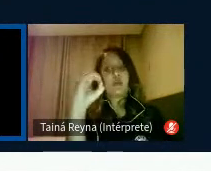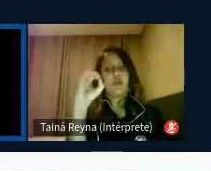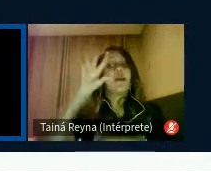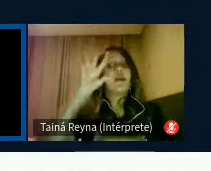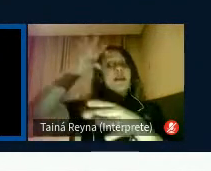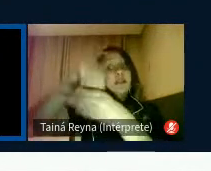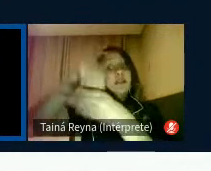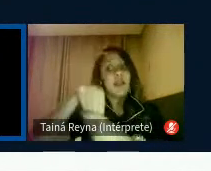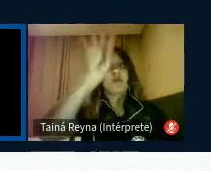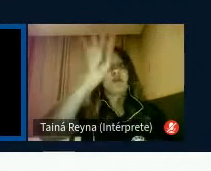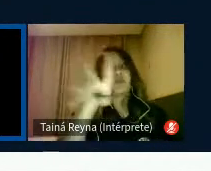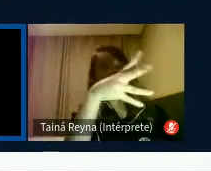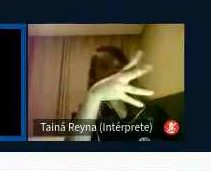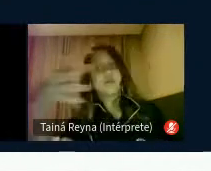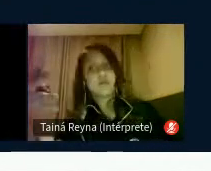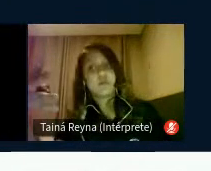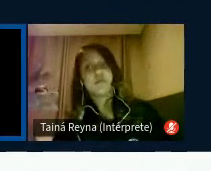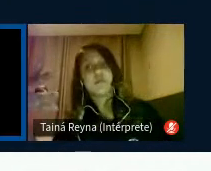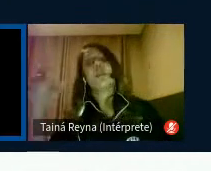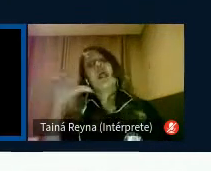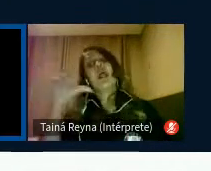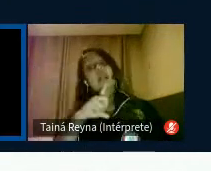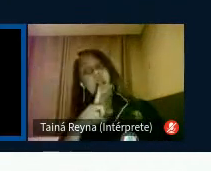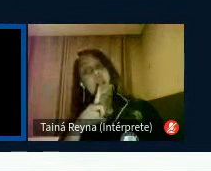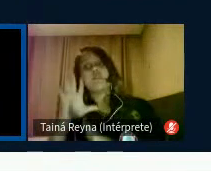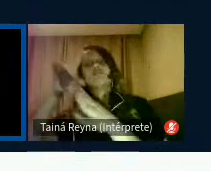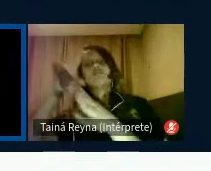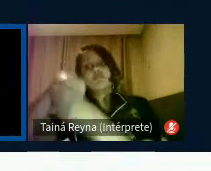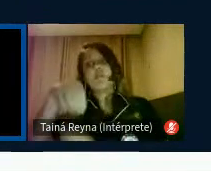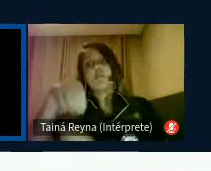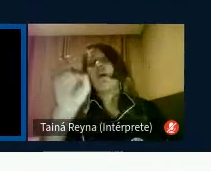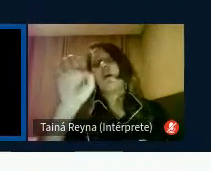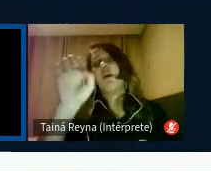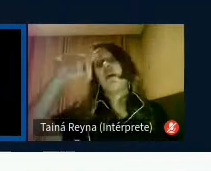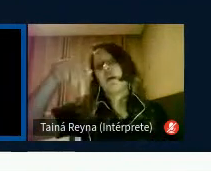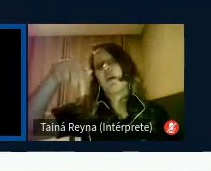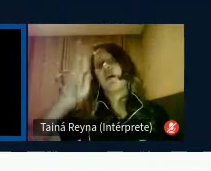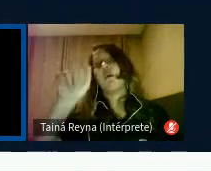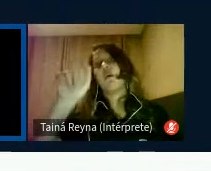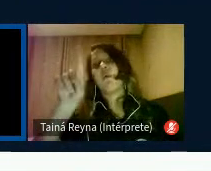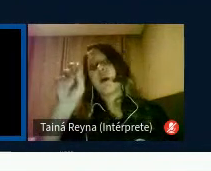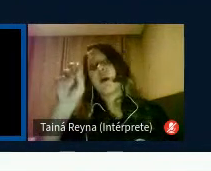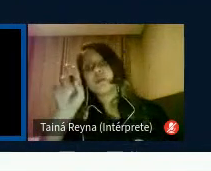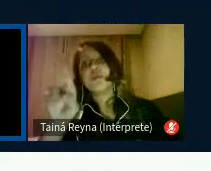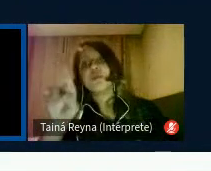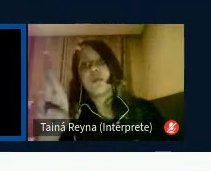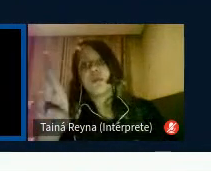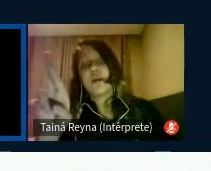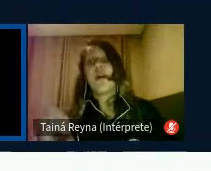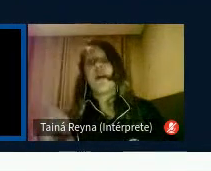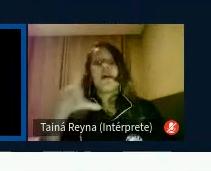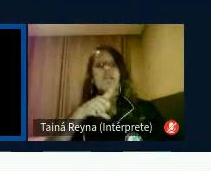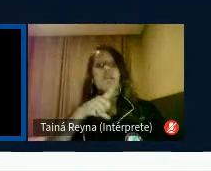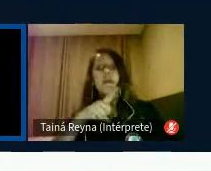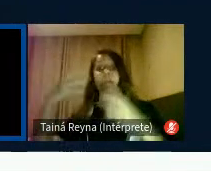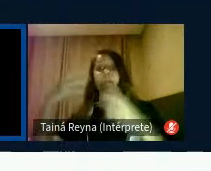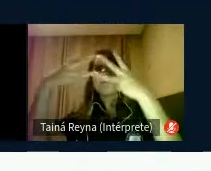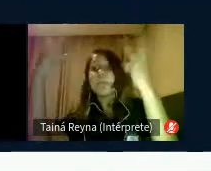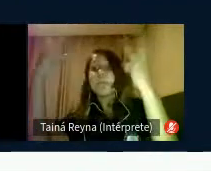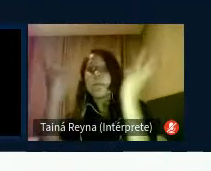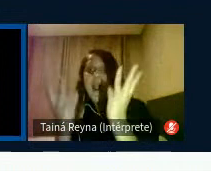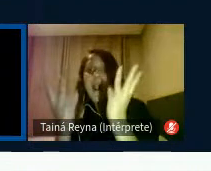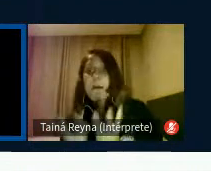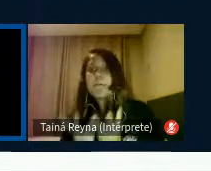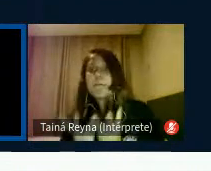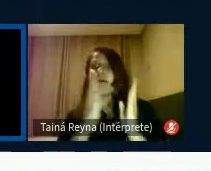tem o Equador. E um pouquinho mais para a direita, nesse caso desse mapa aí, a gente tem o